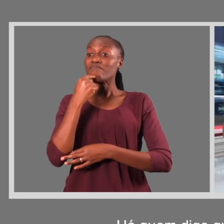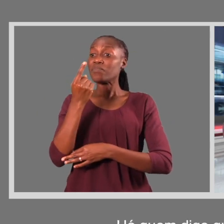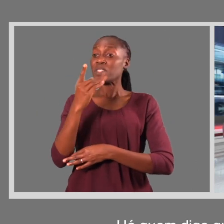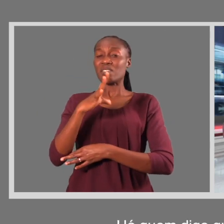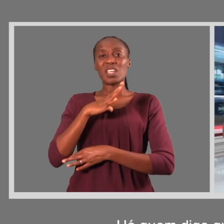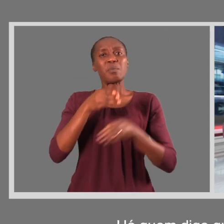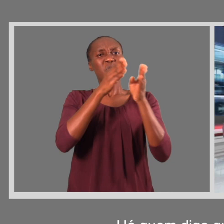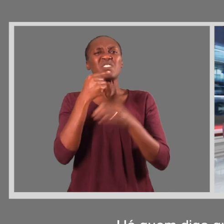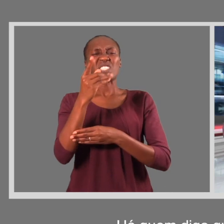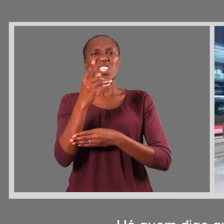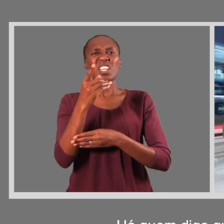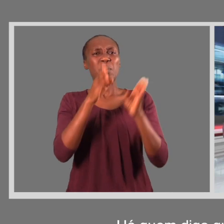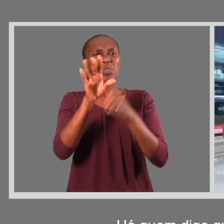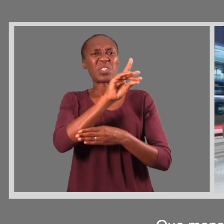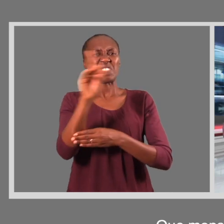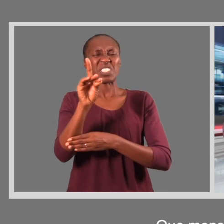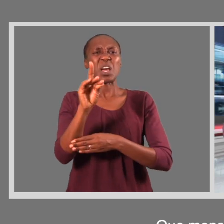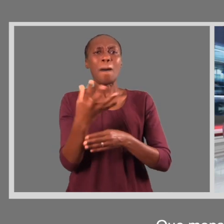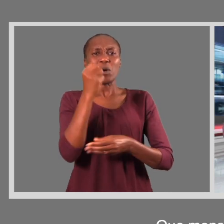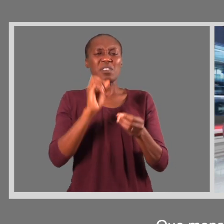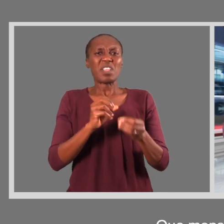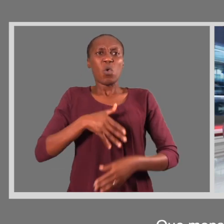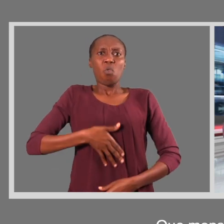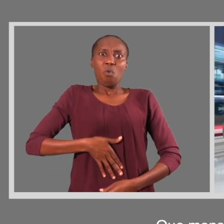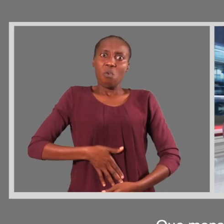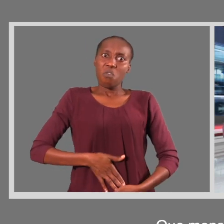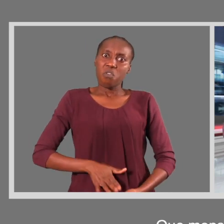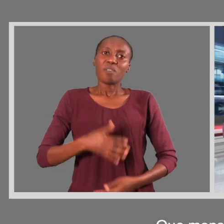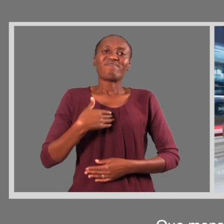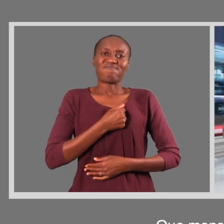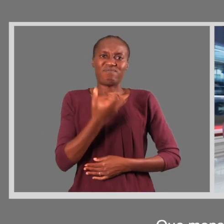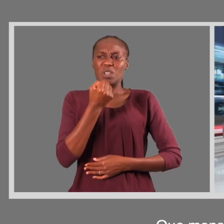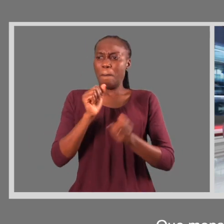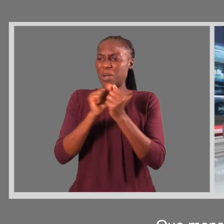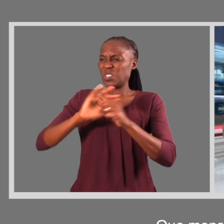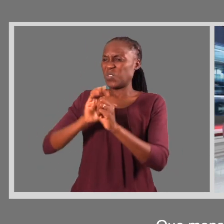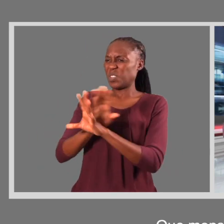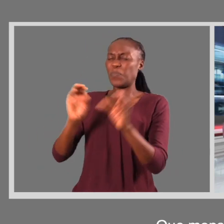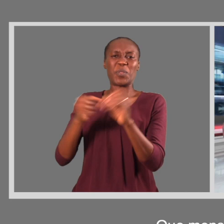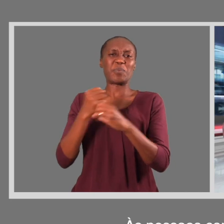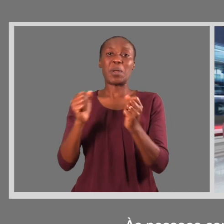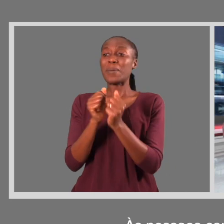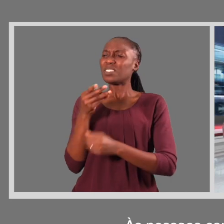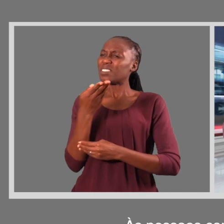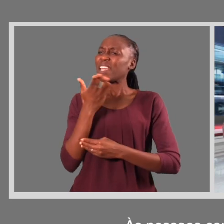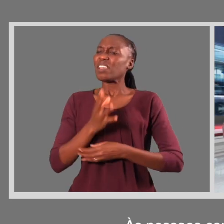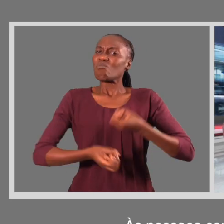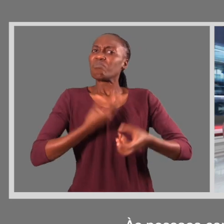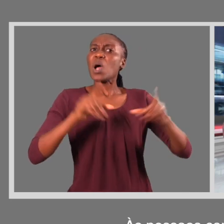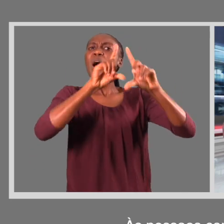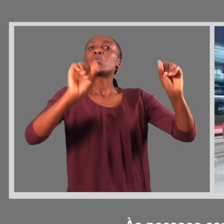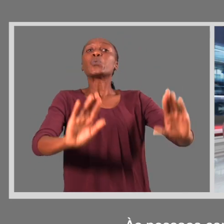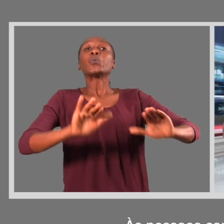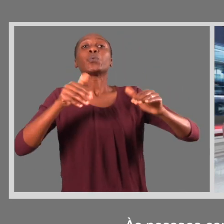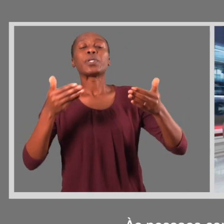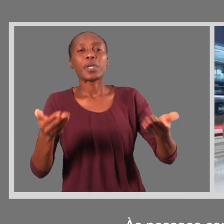de fome e não de Covid. E que mensagem gostaria de deixar às pessoas com deficiência? Sim, às